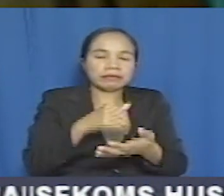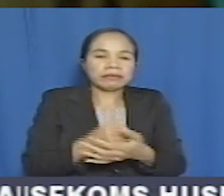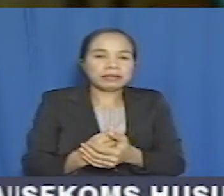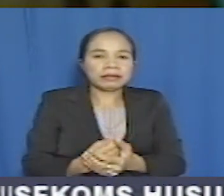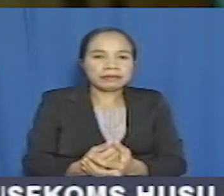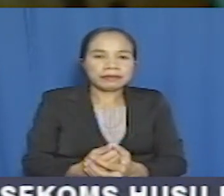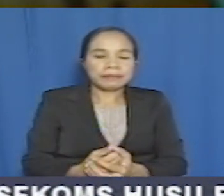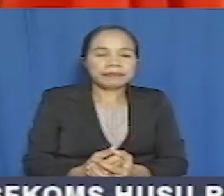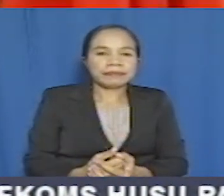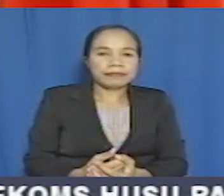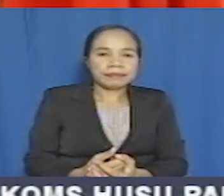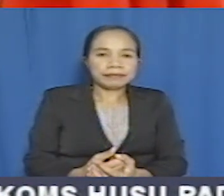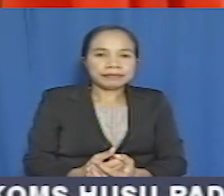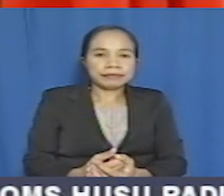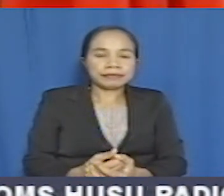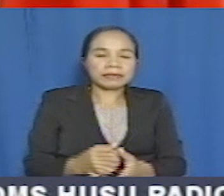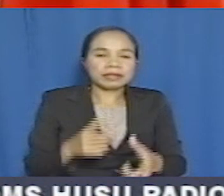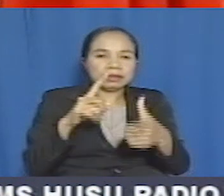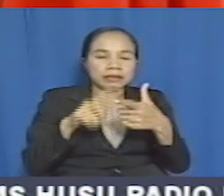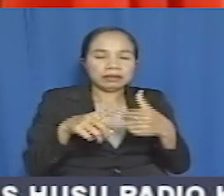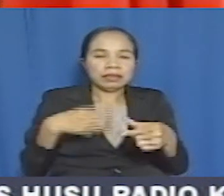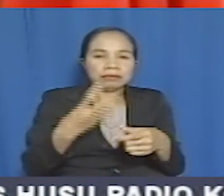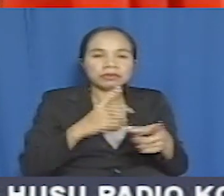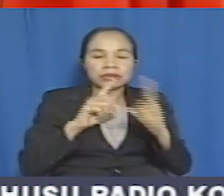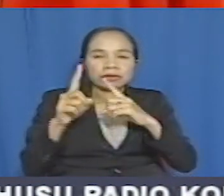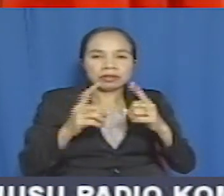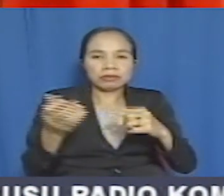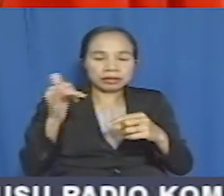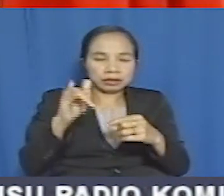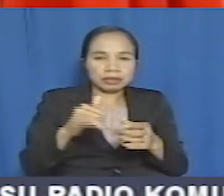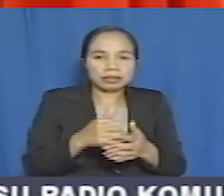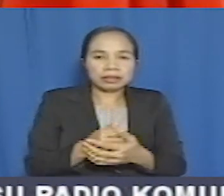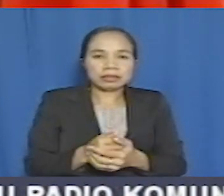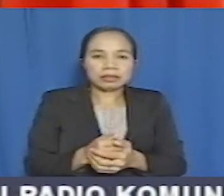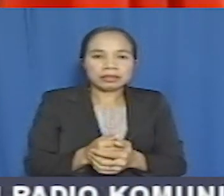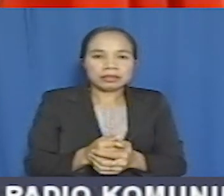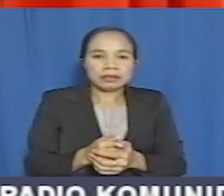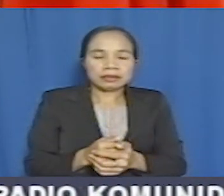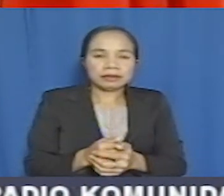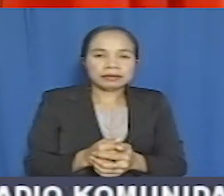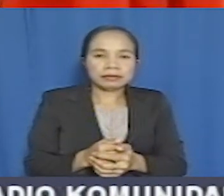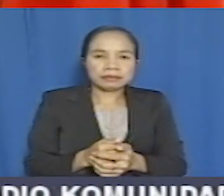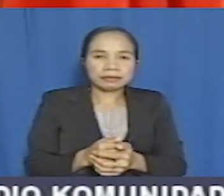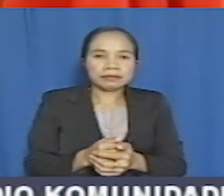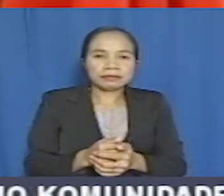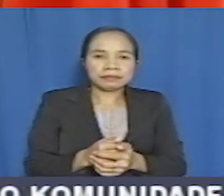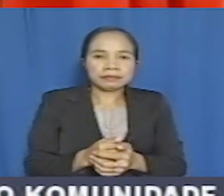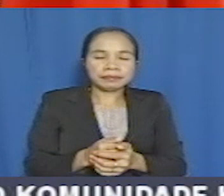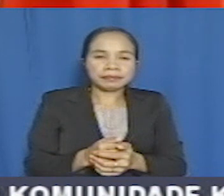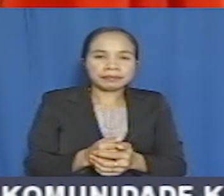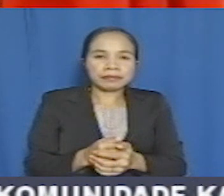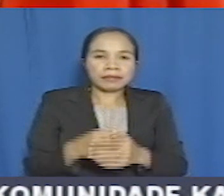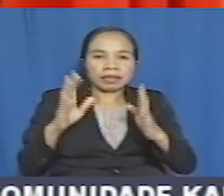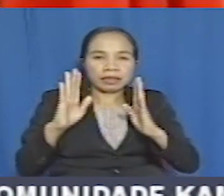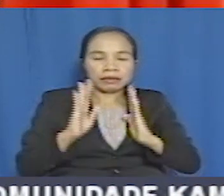primeiro segundo ia acordo amos colia ho Sira kataka ho agência ho empresa não é uma